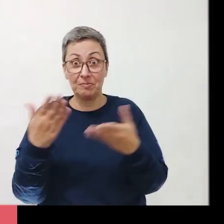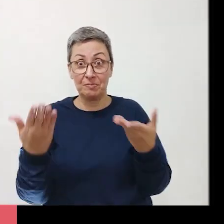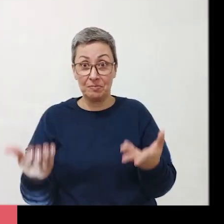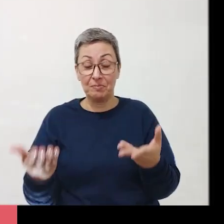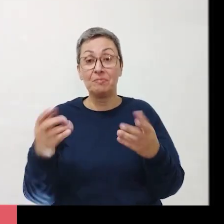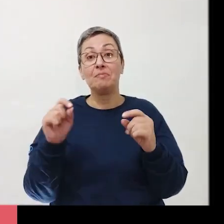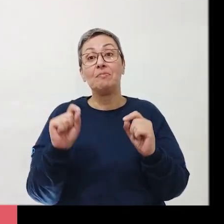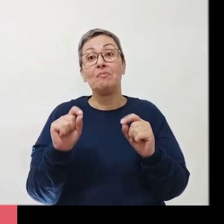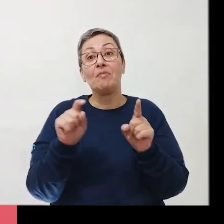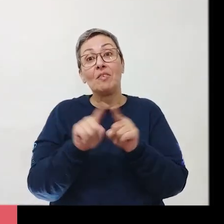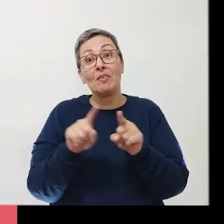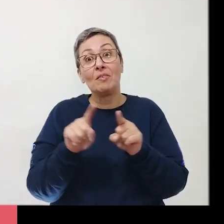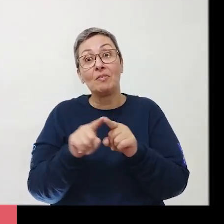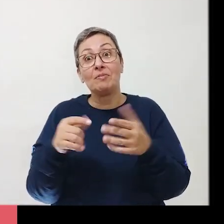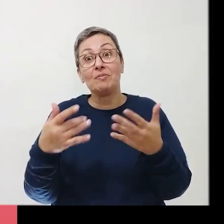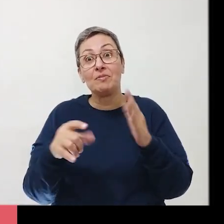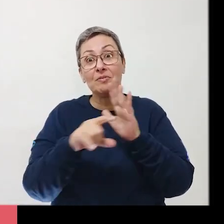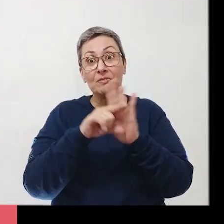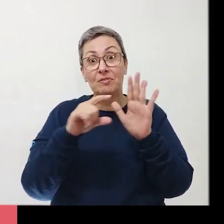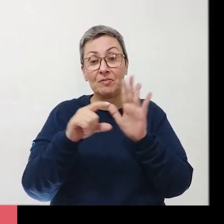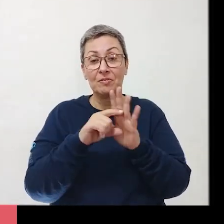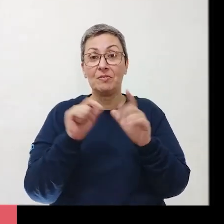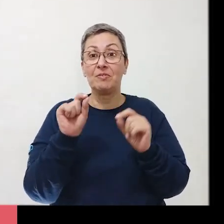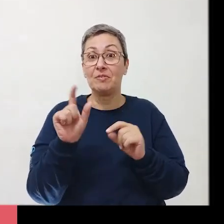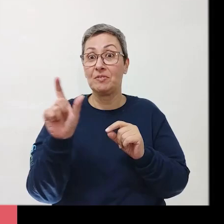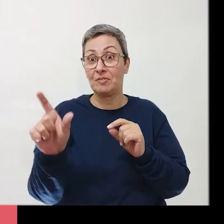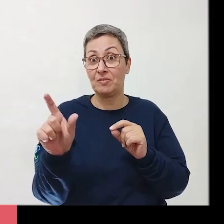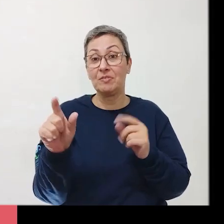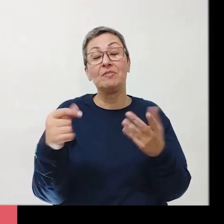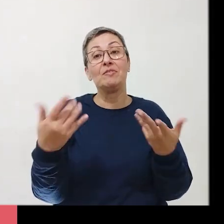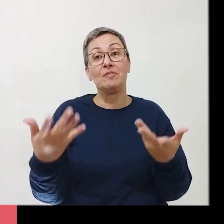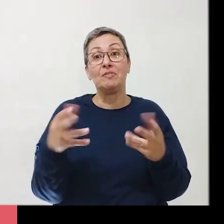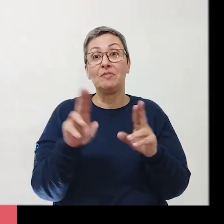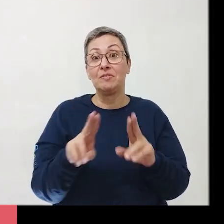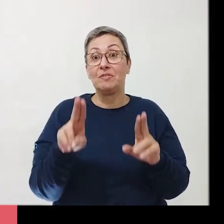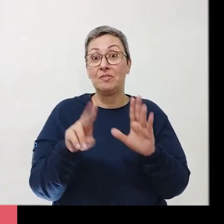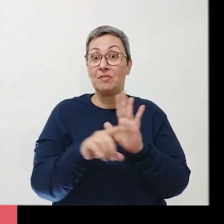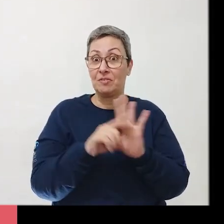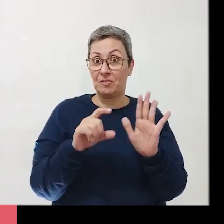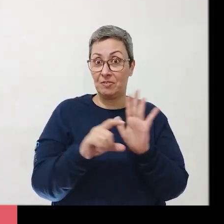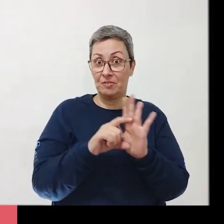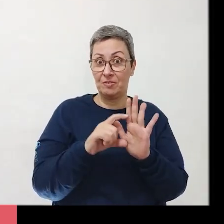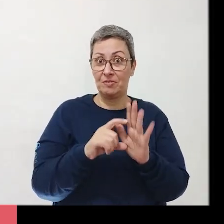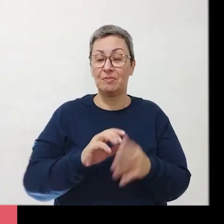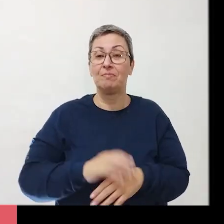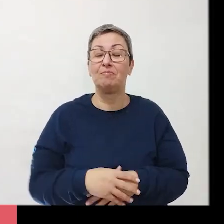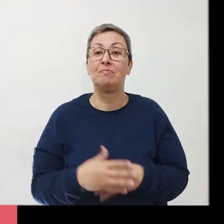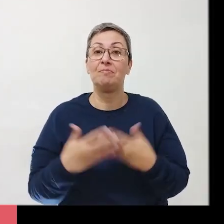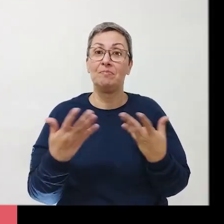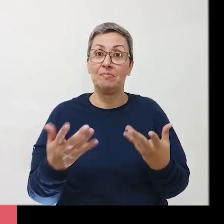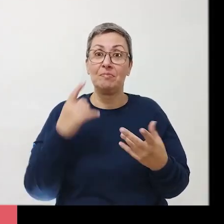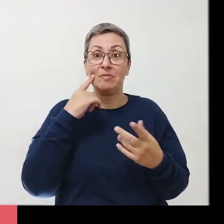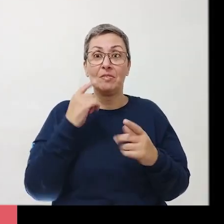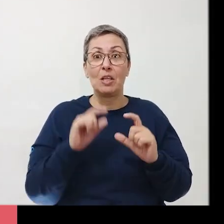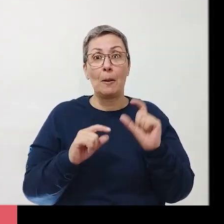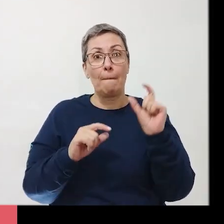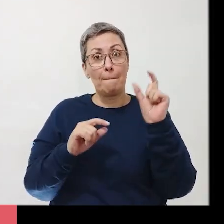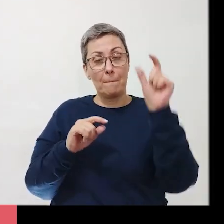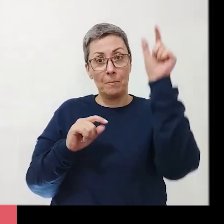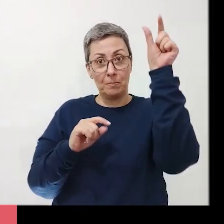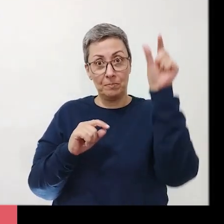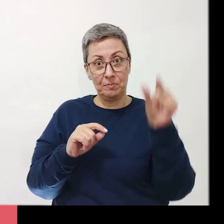em vez de palavras, usaremos versos. Então, a palavra que utilizaremos será a